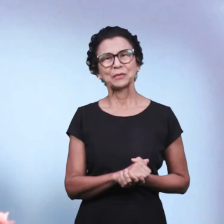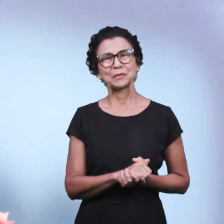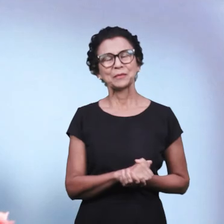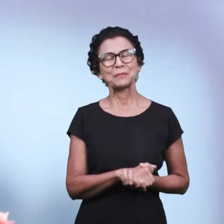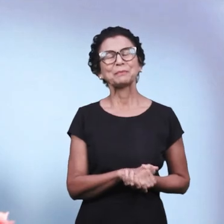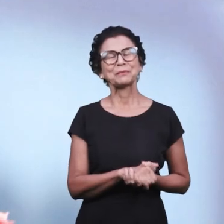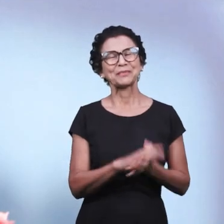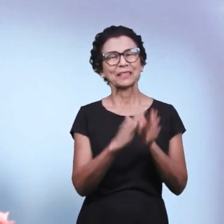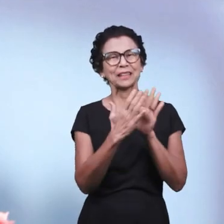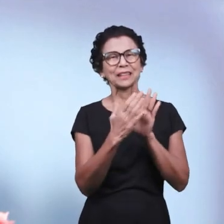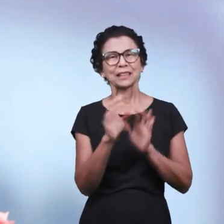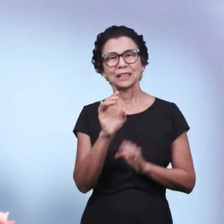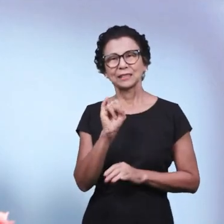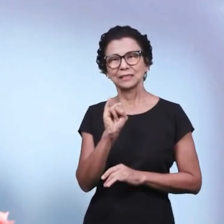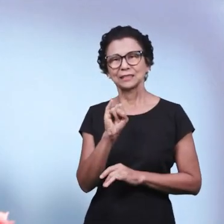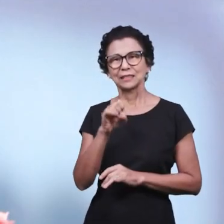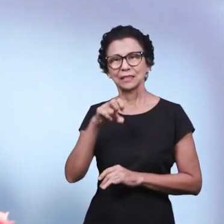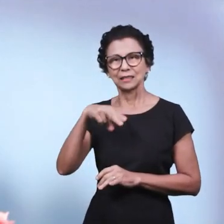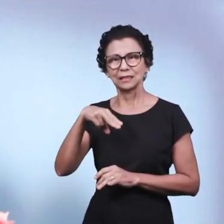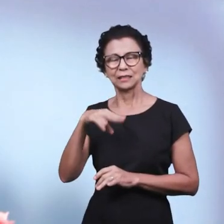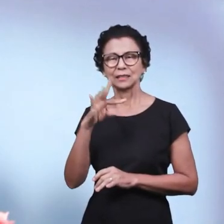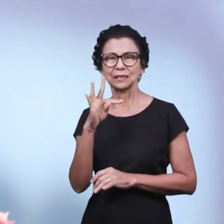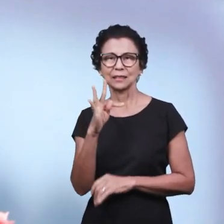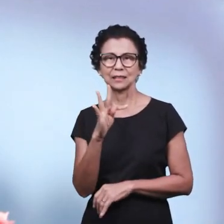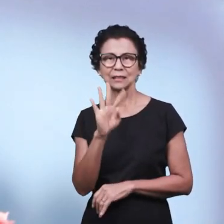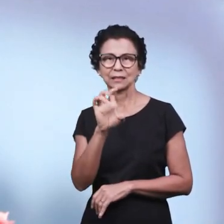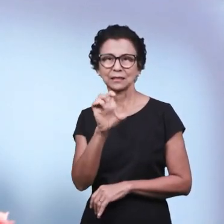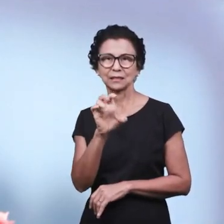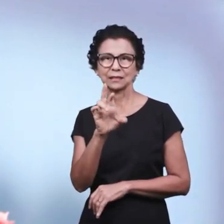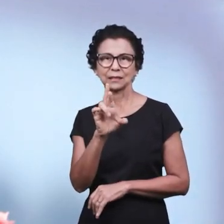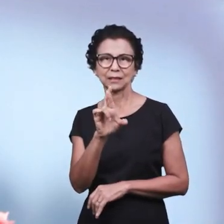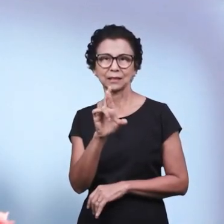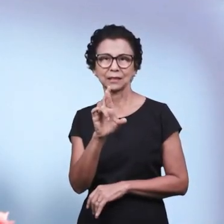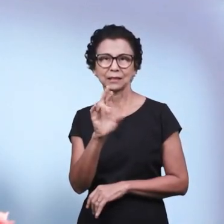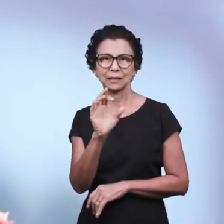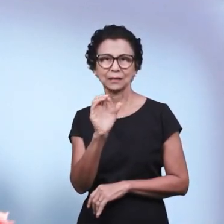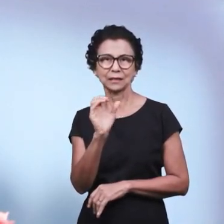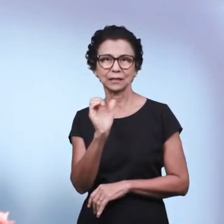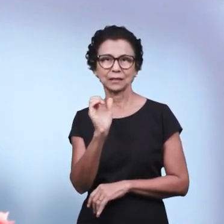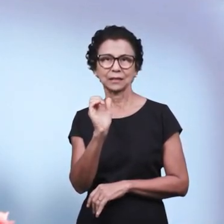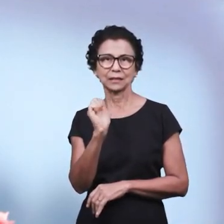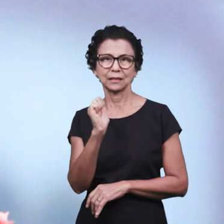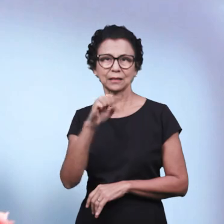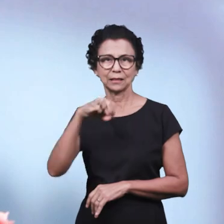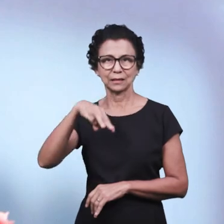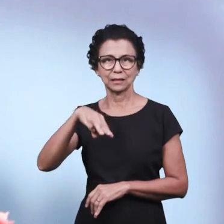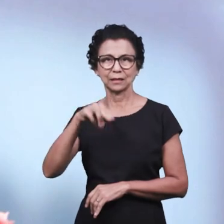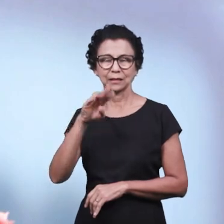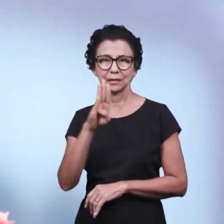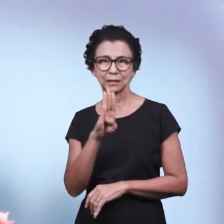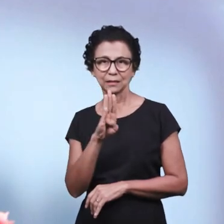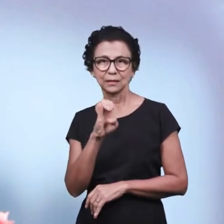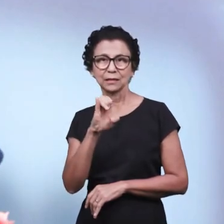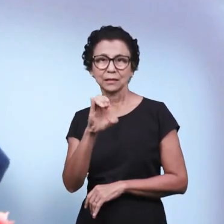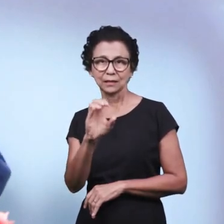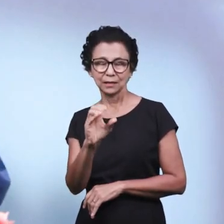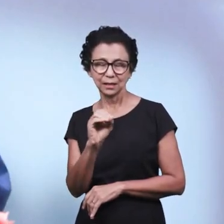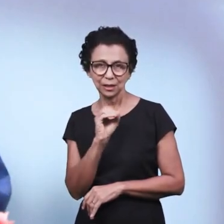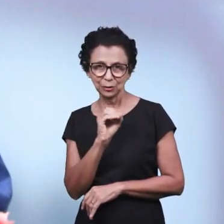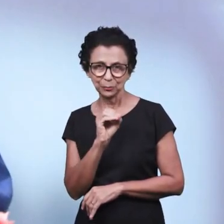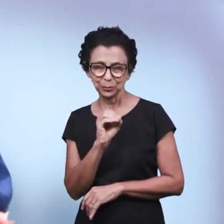intercambiando alguma coisa. Isso. Nós estamos levando um pouco das nossas experiências, dos nossos conhecimentos para onde nós vamos e